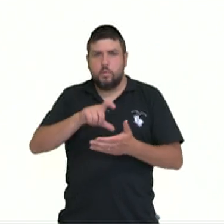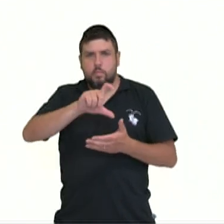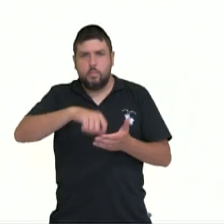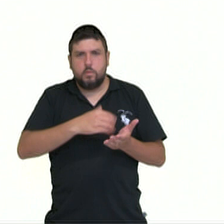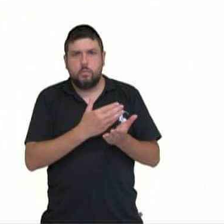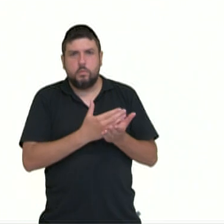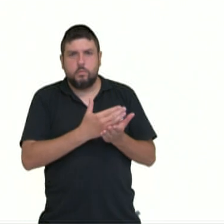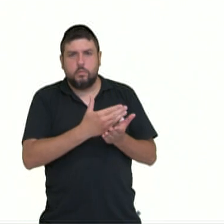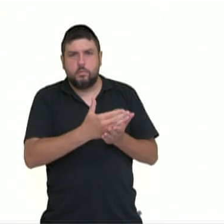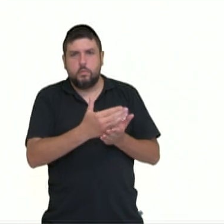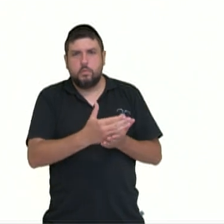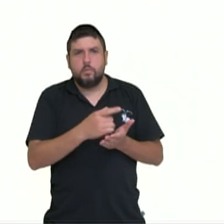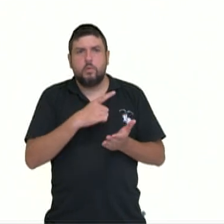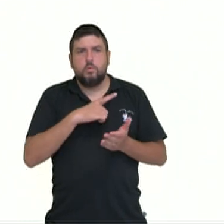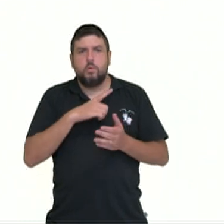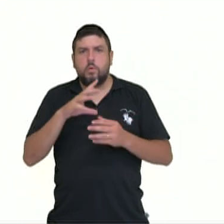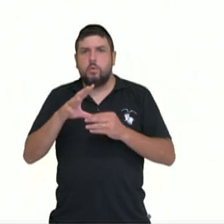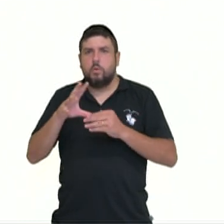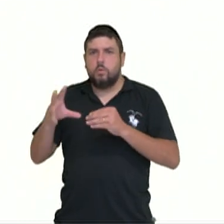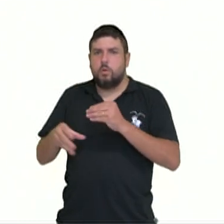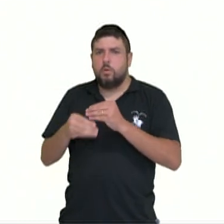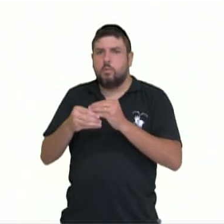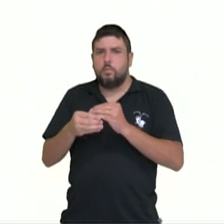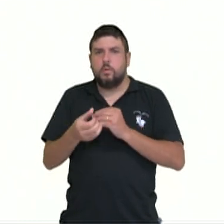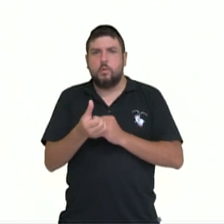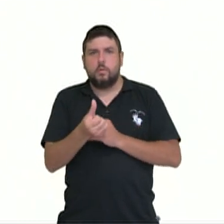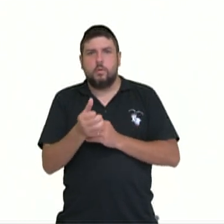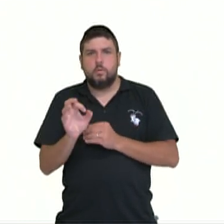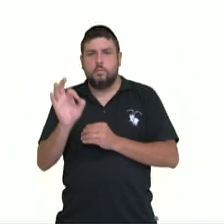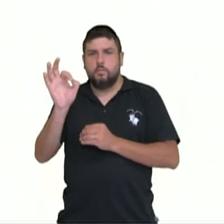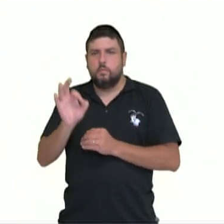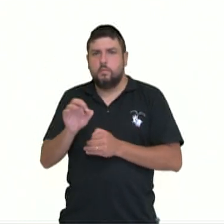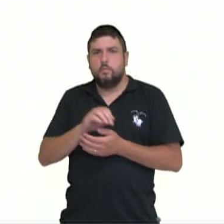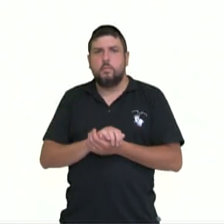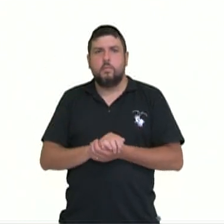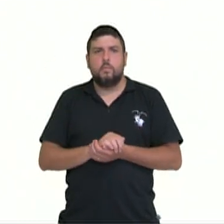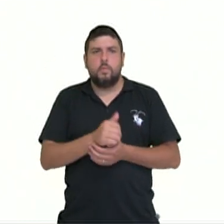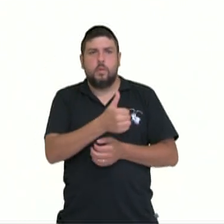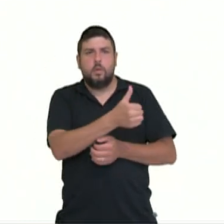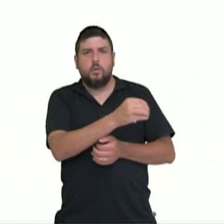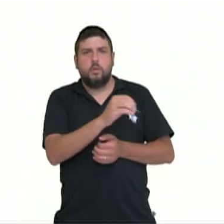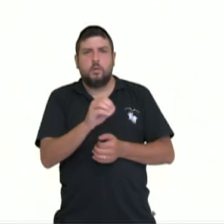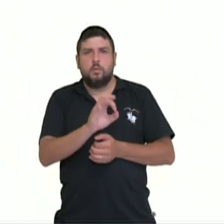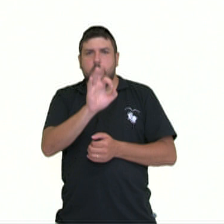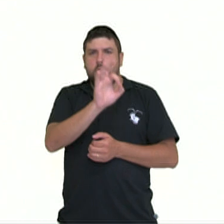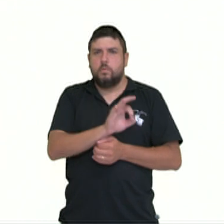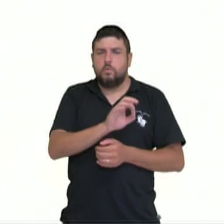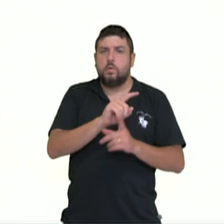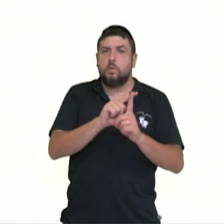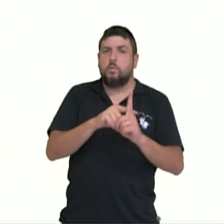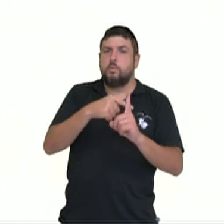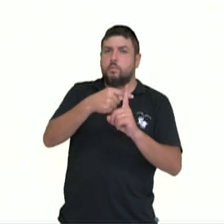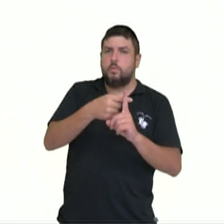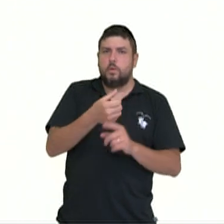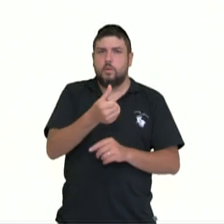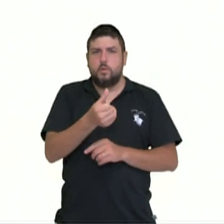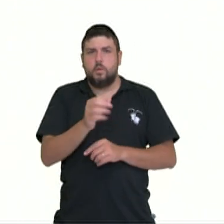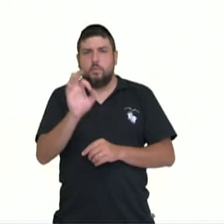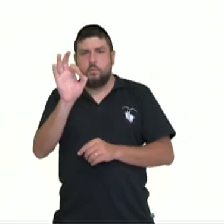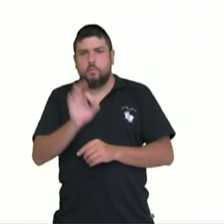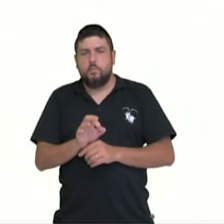um acréscimo de 6%. Então, é 100% mais 6%, ou seja, ele vai pagar